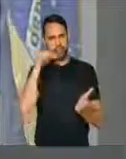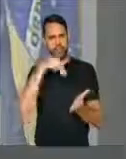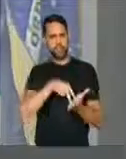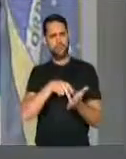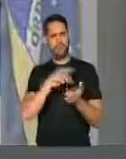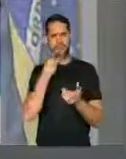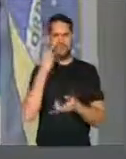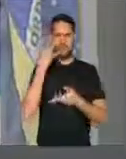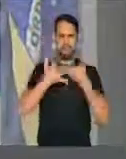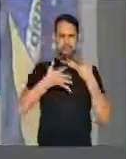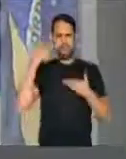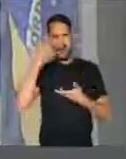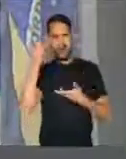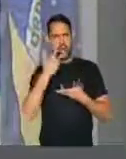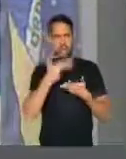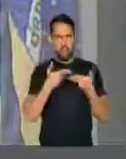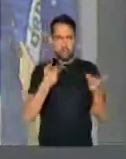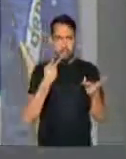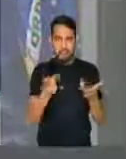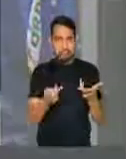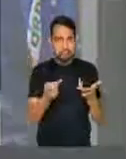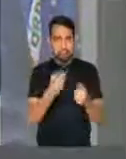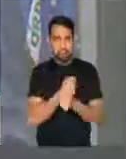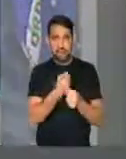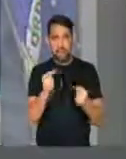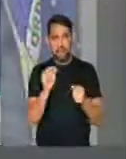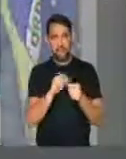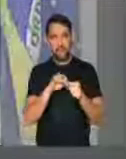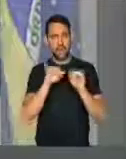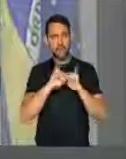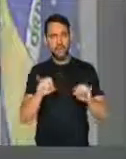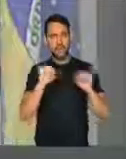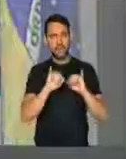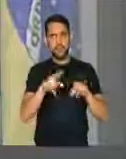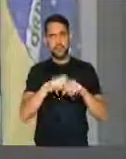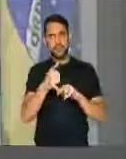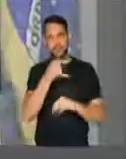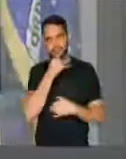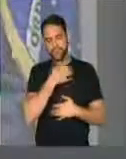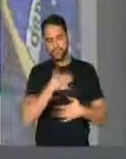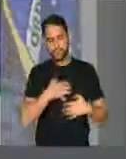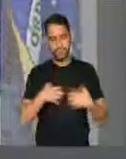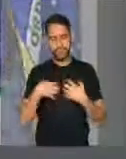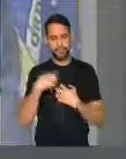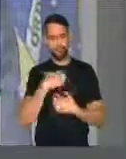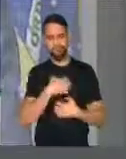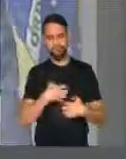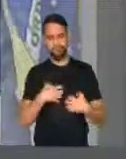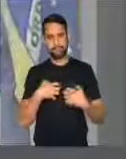aqui e faz um discurso dessa natureza. Eu faço esse registro